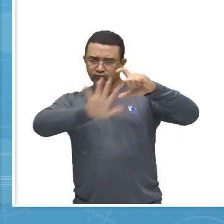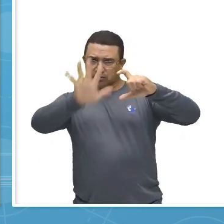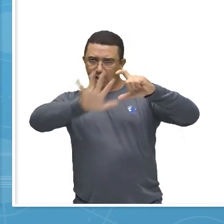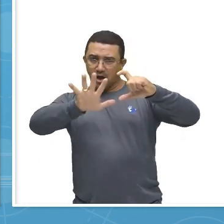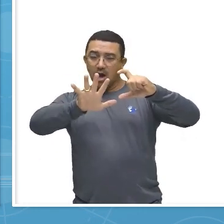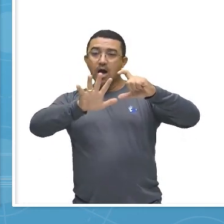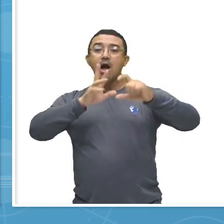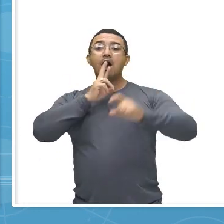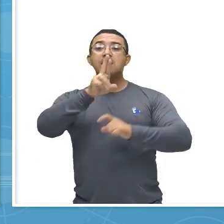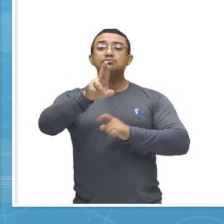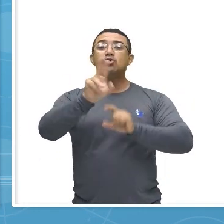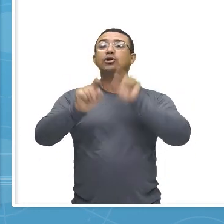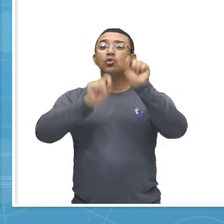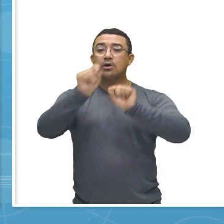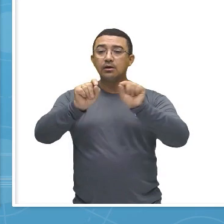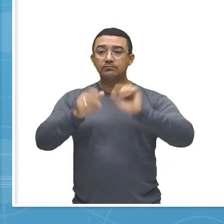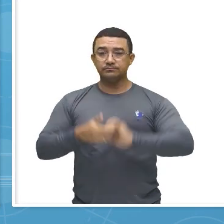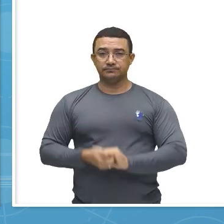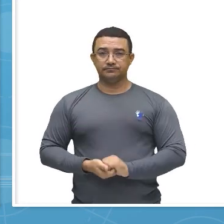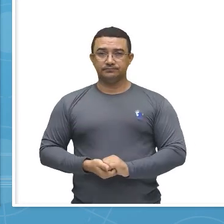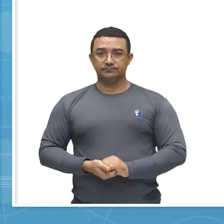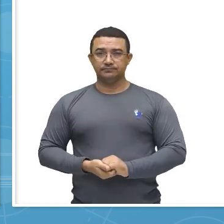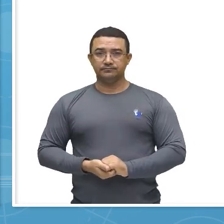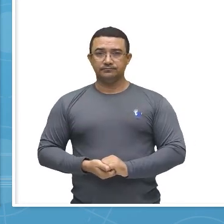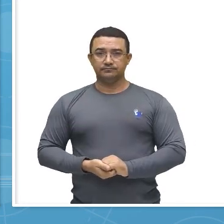responder o seguinte, olha só, observe aí.